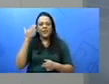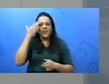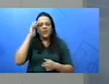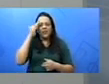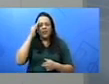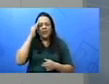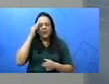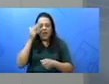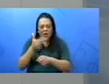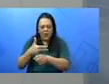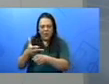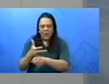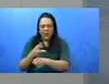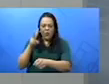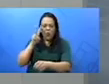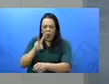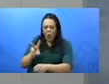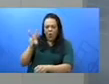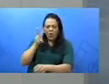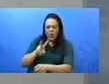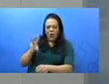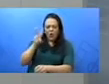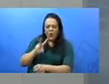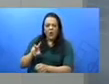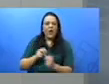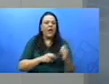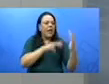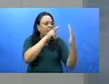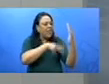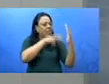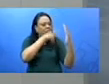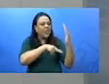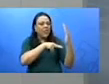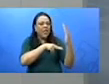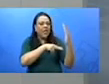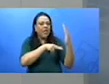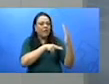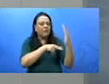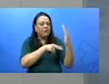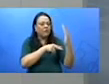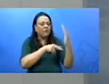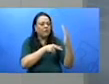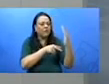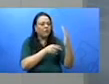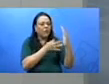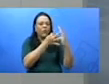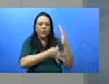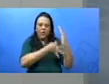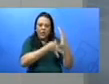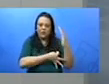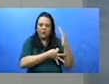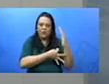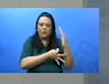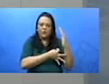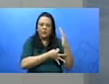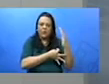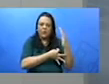for necessário. Façam a leitura desse texto que foi indicado na referida